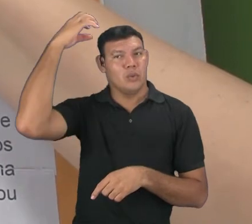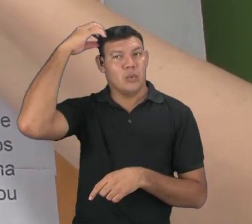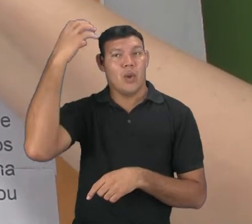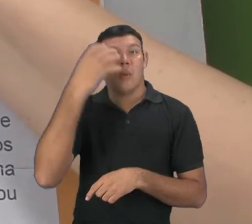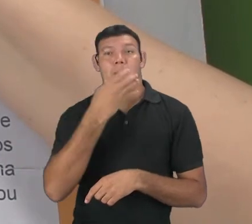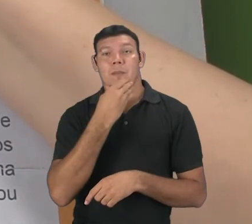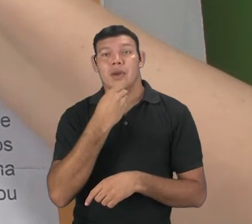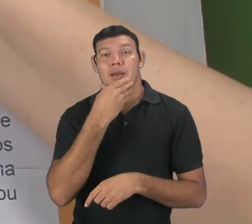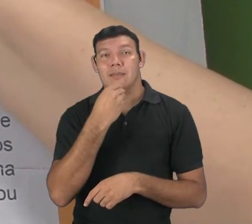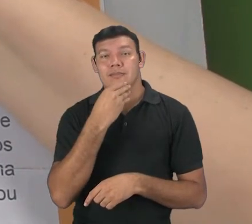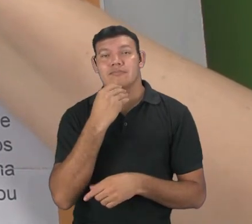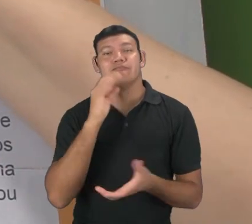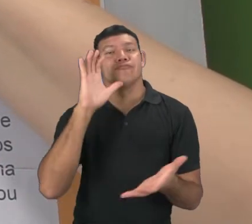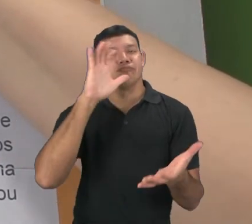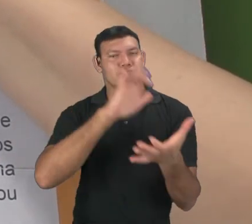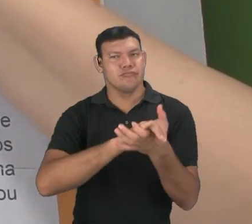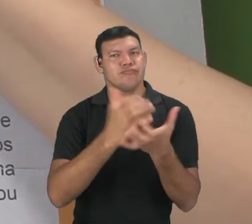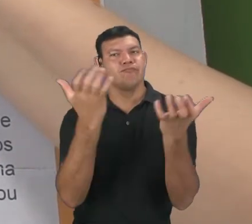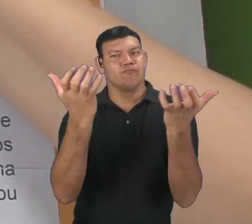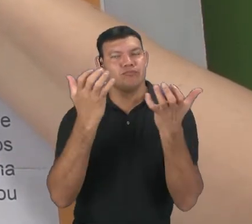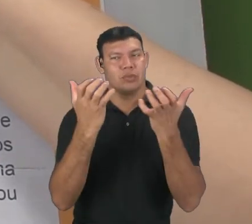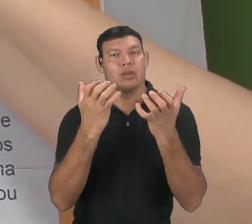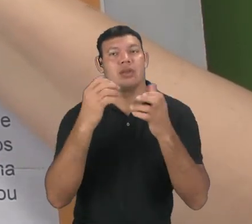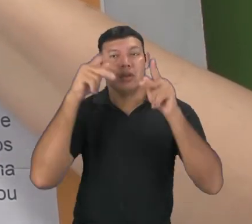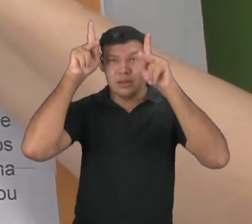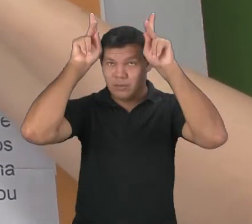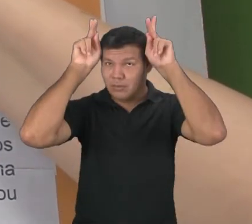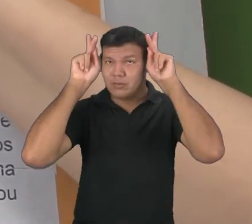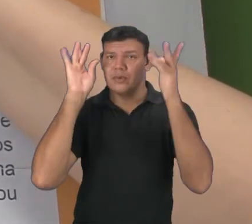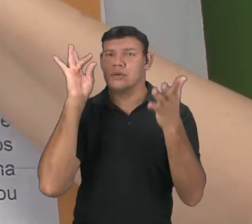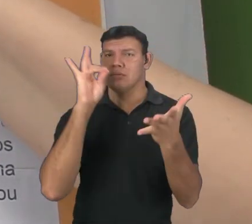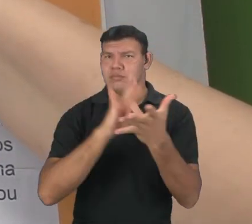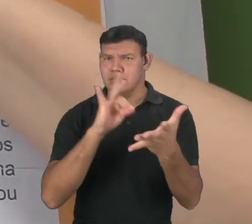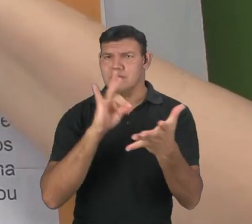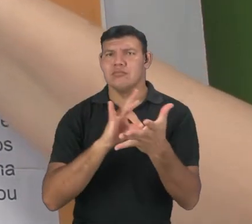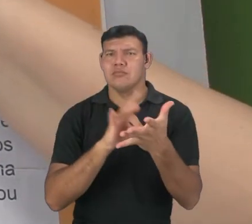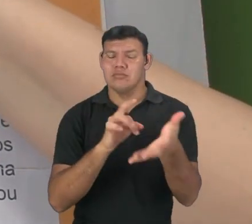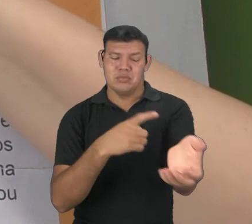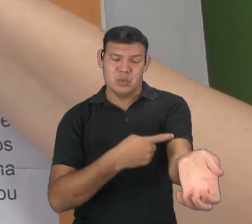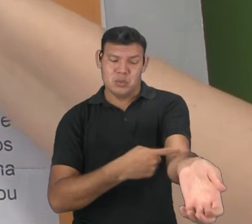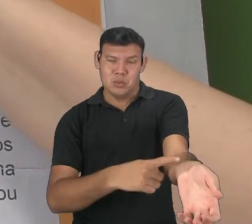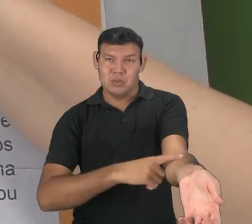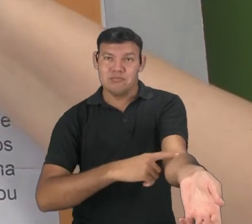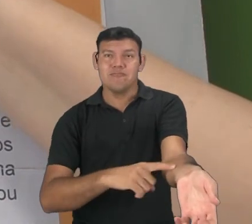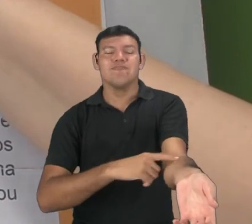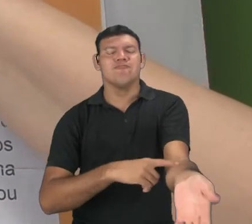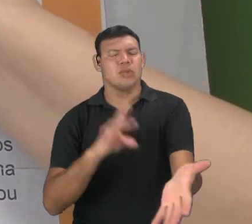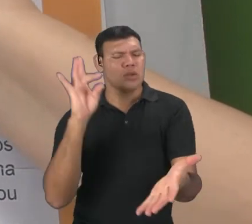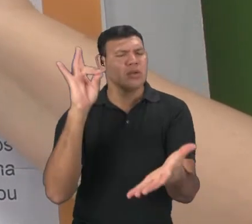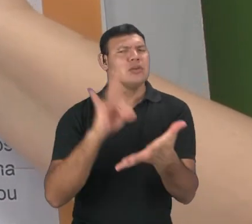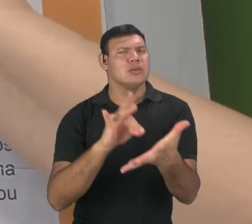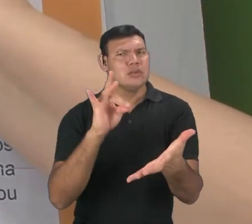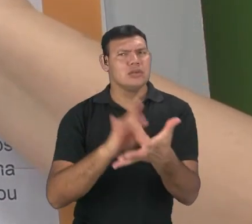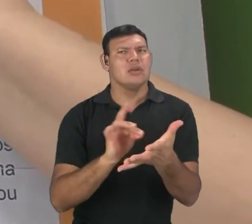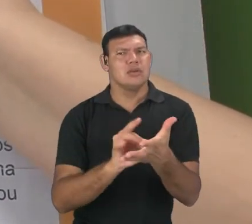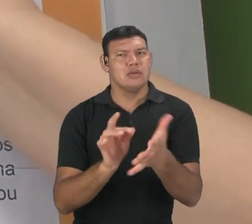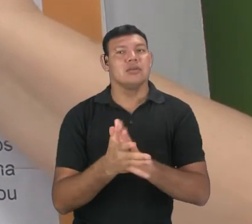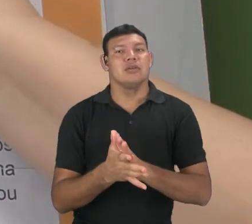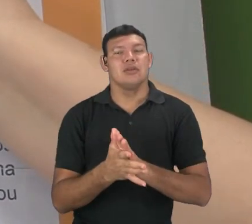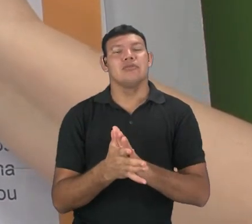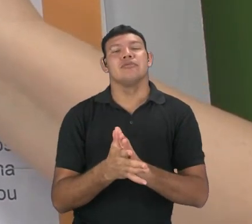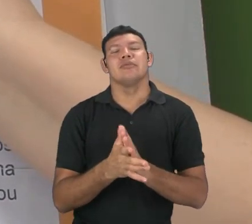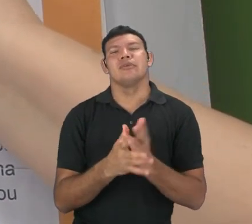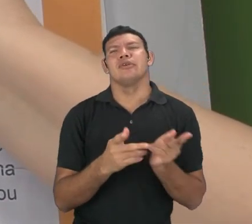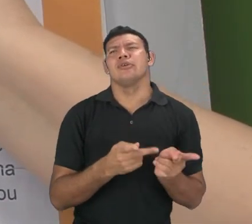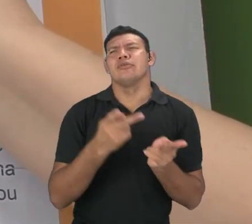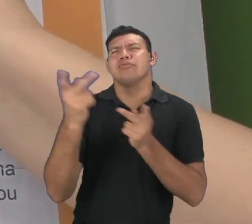princesa, mas uma princesa de verdade, de sangue real mesmo. Viajou pelo mundo